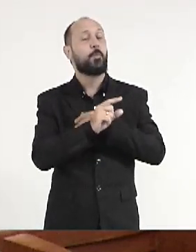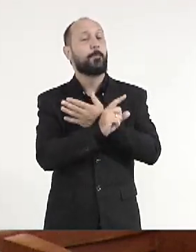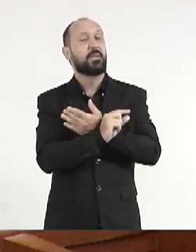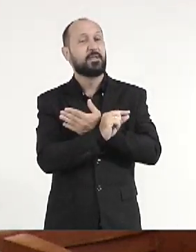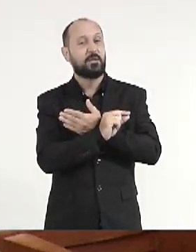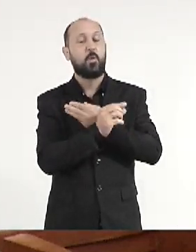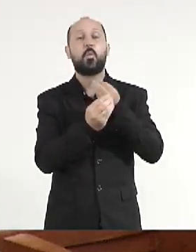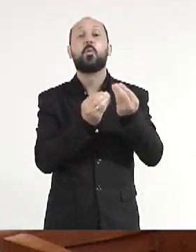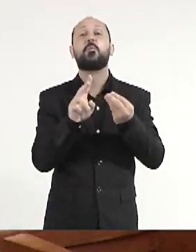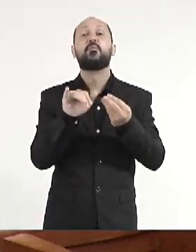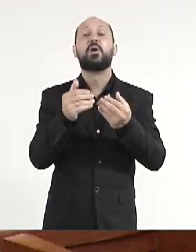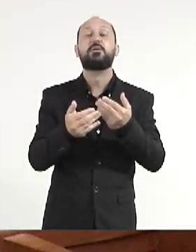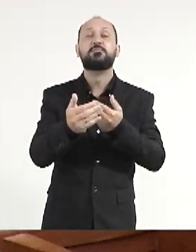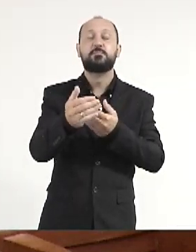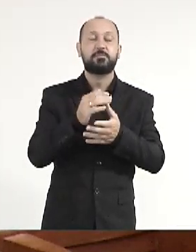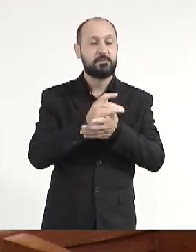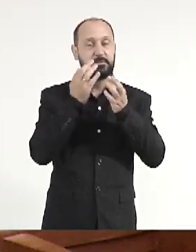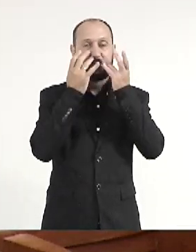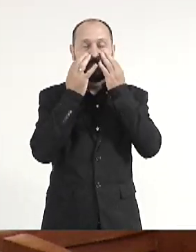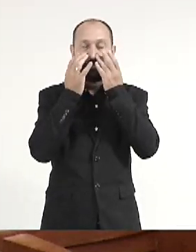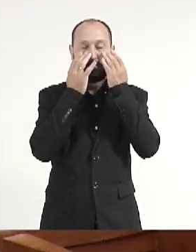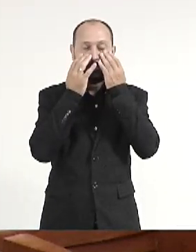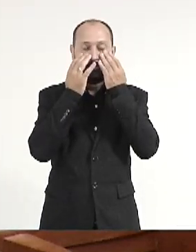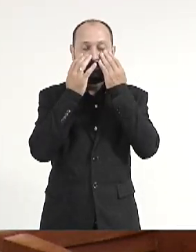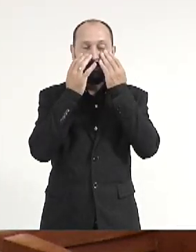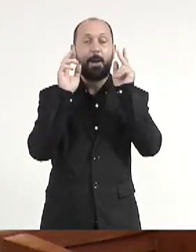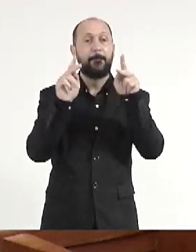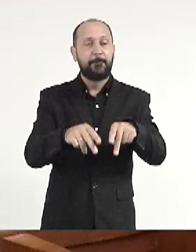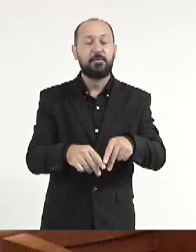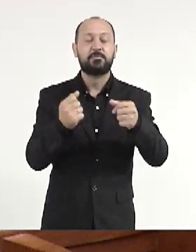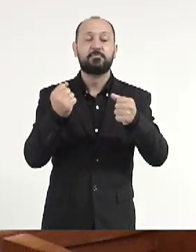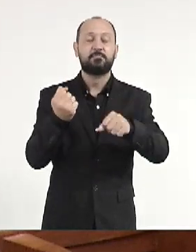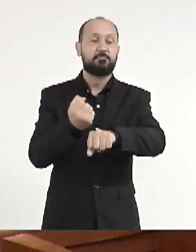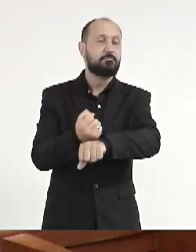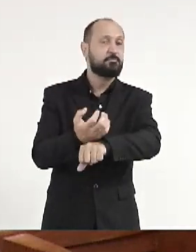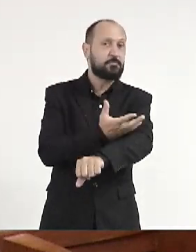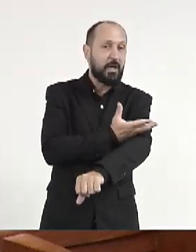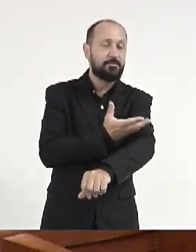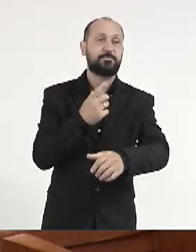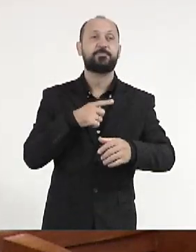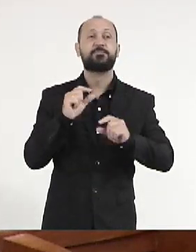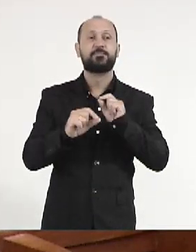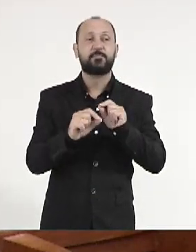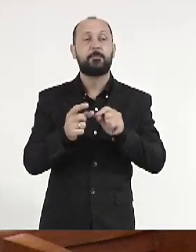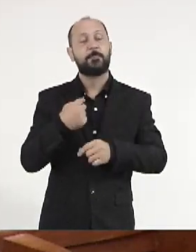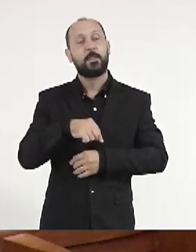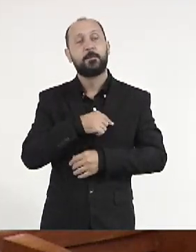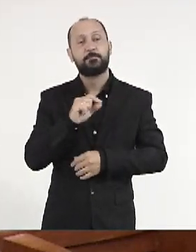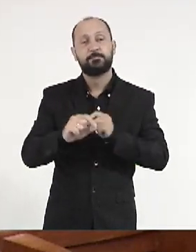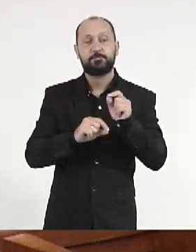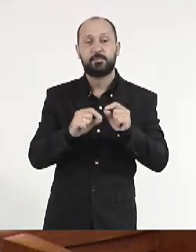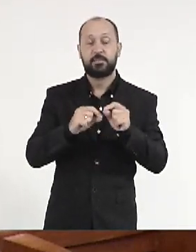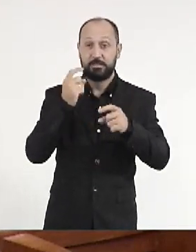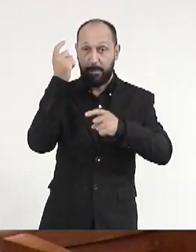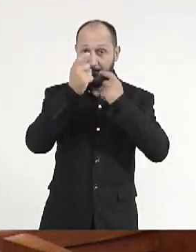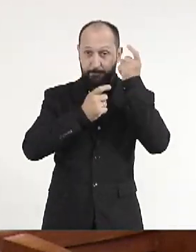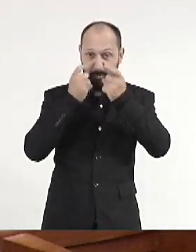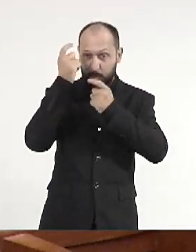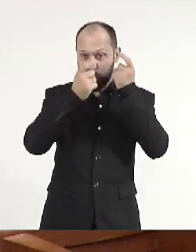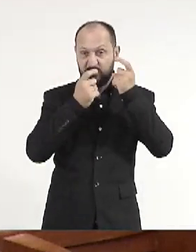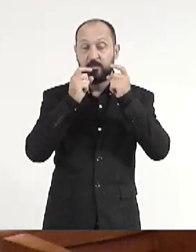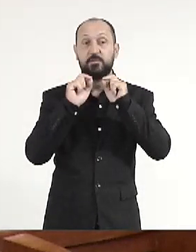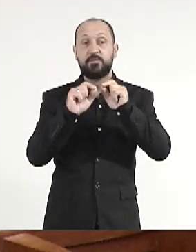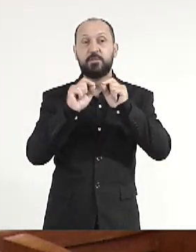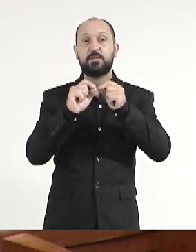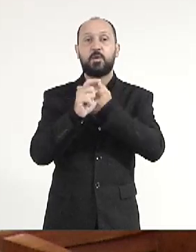ser, eles respondem com lágrimas. Toda a população, emocionadamente, traz para a gente esta preocupação de